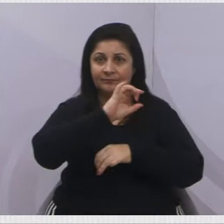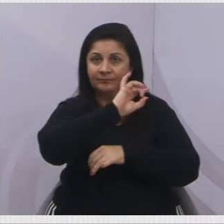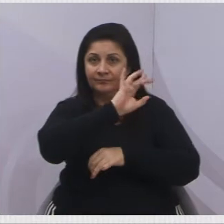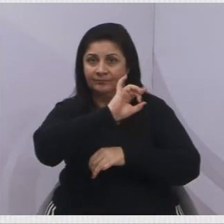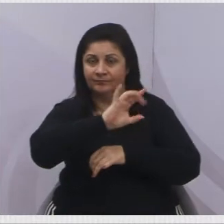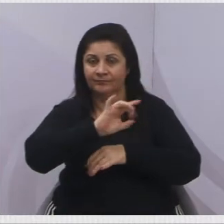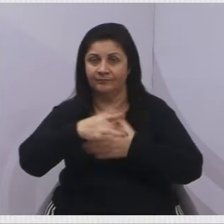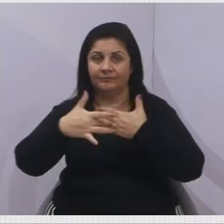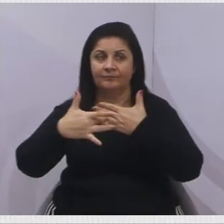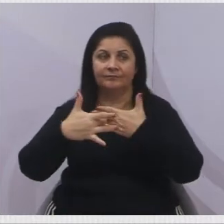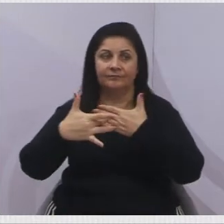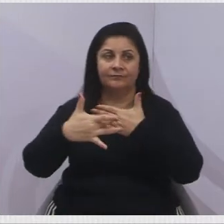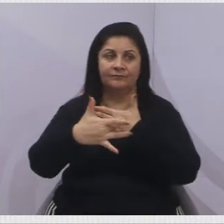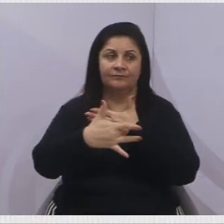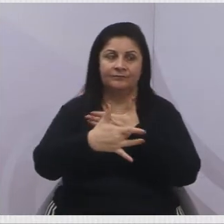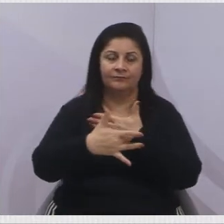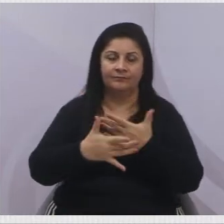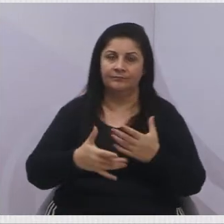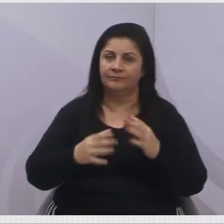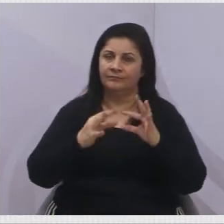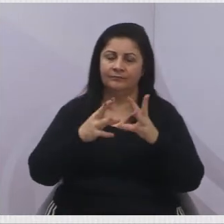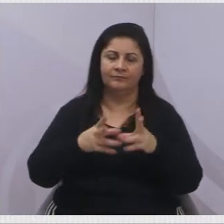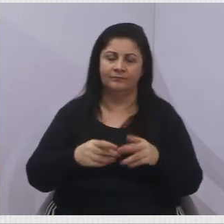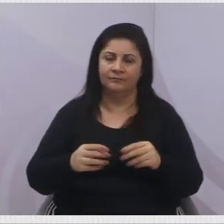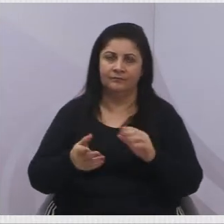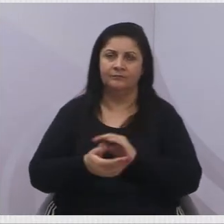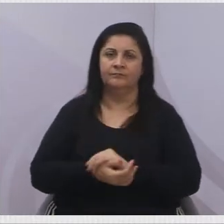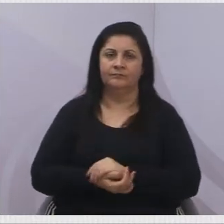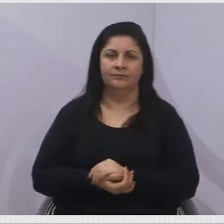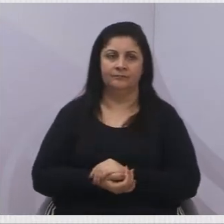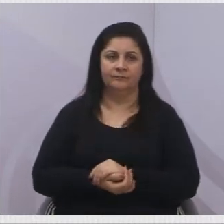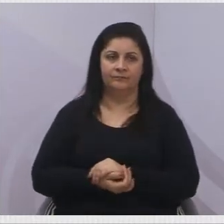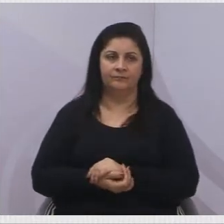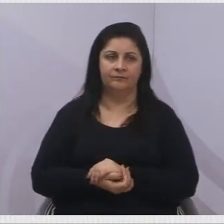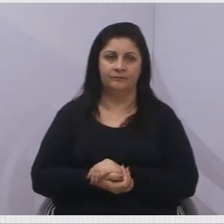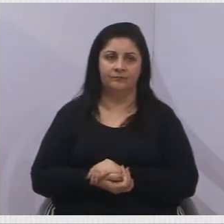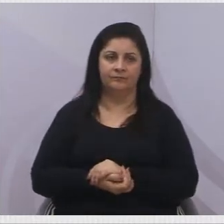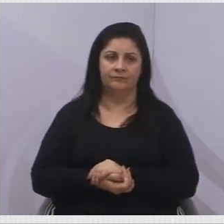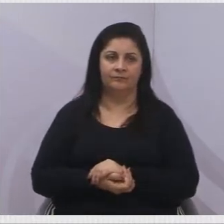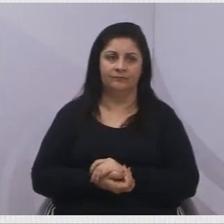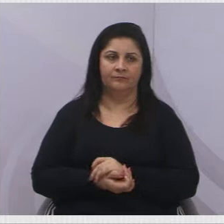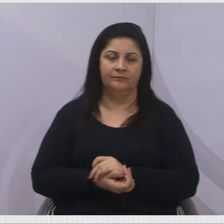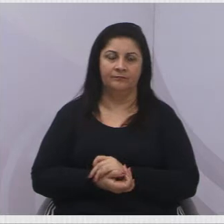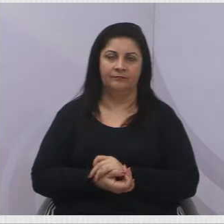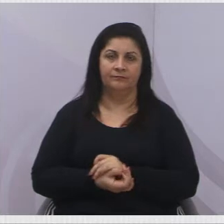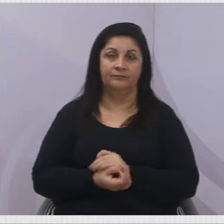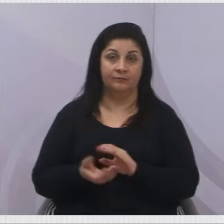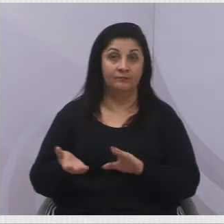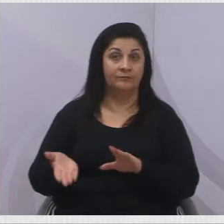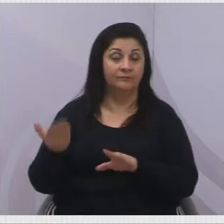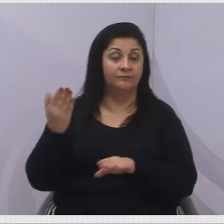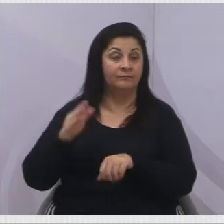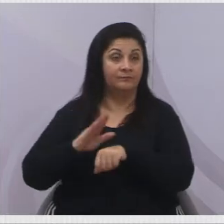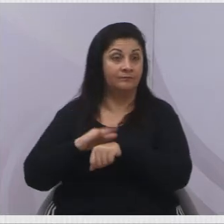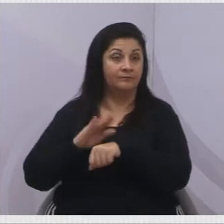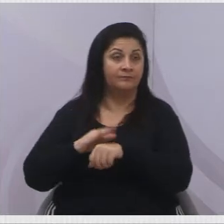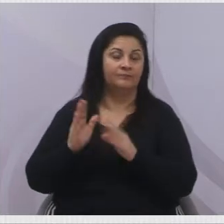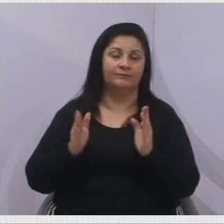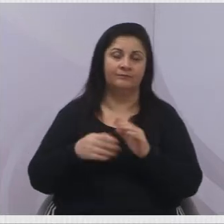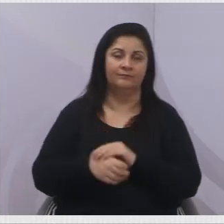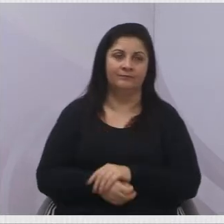citopatológicos, eletrocardiogramas e eletroencefalogramas realizados no município. Nós tivemos um aumento de